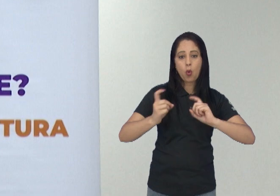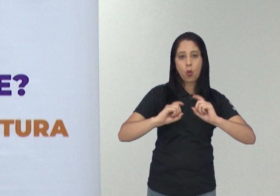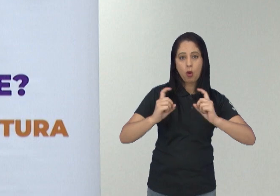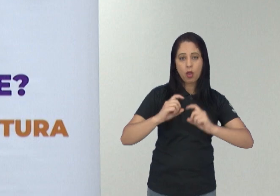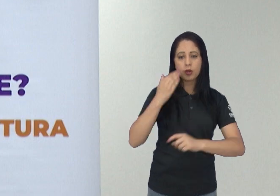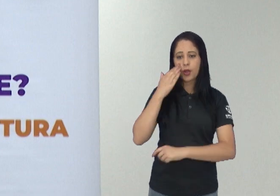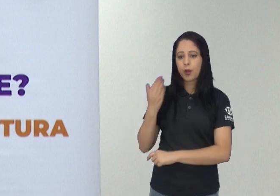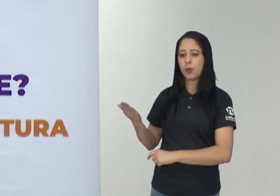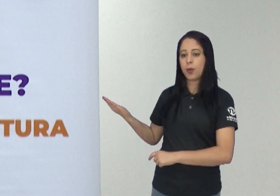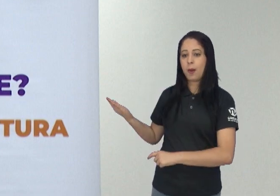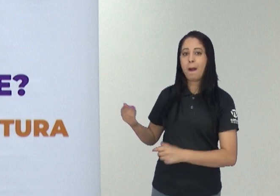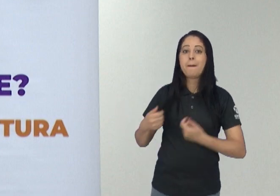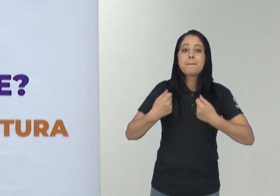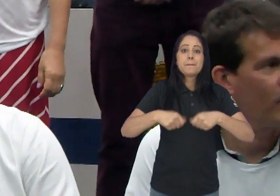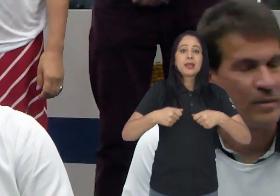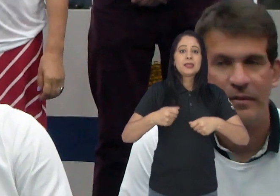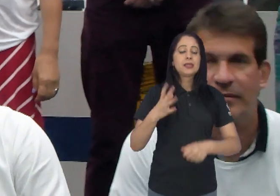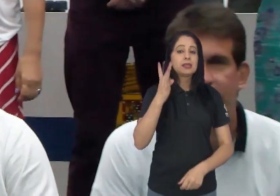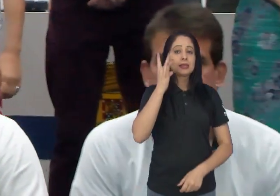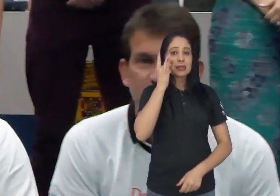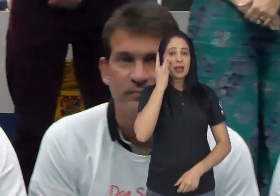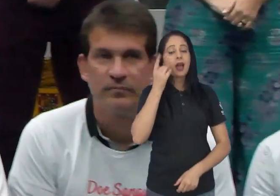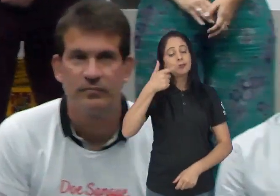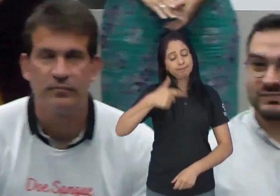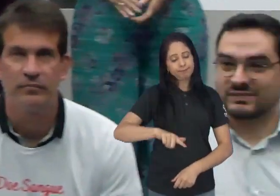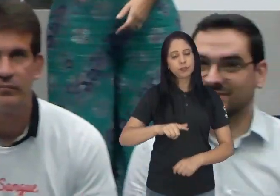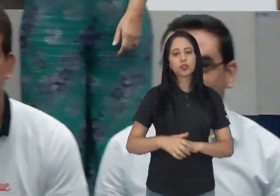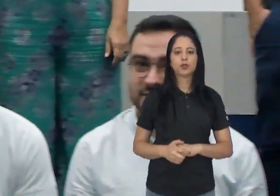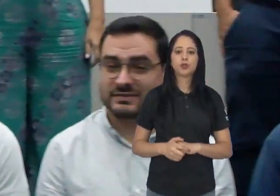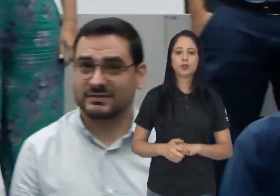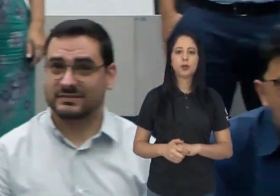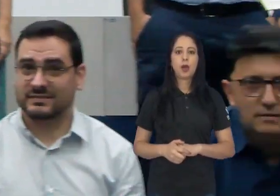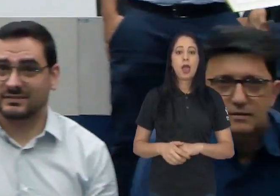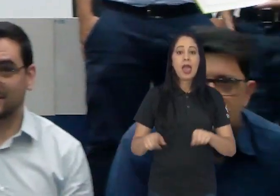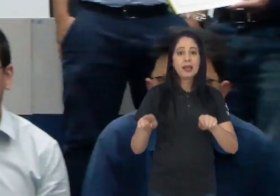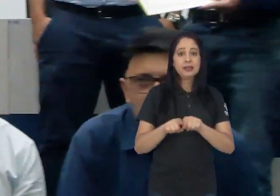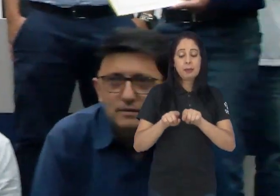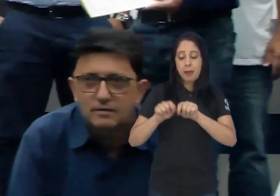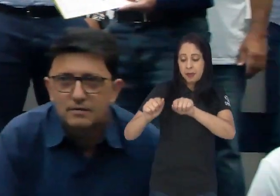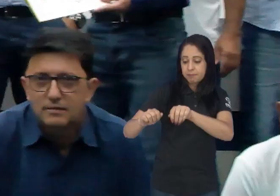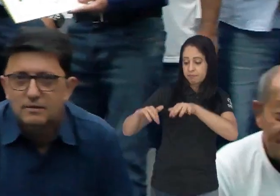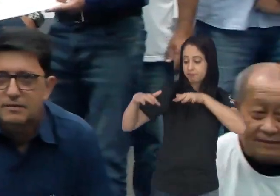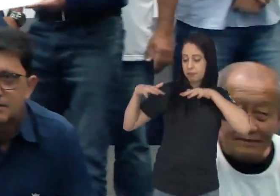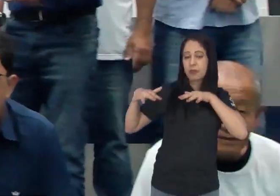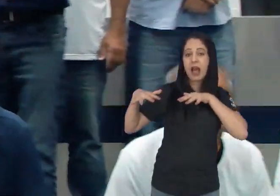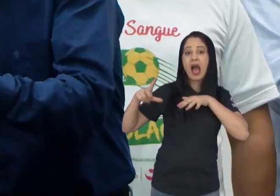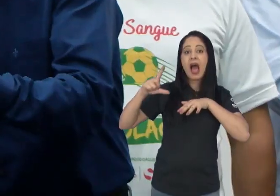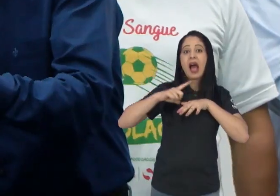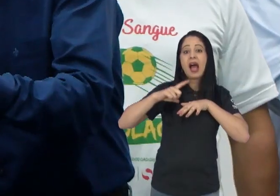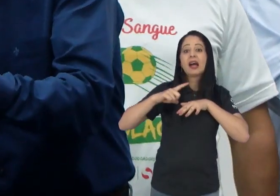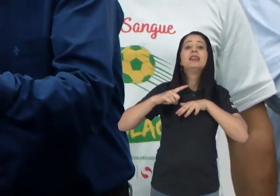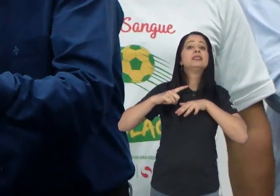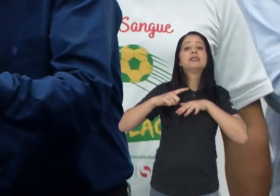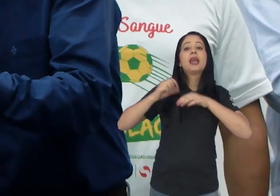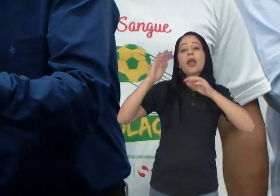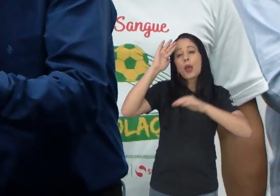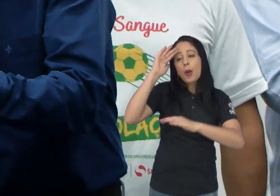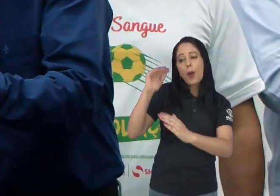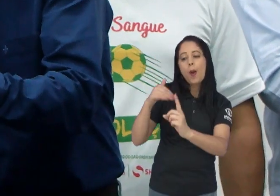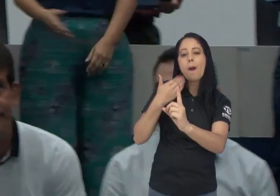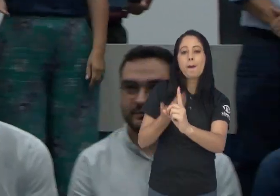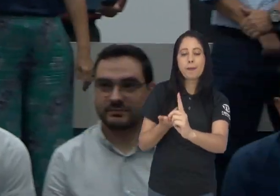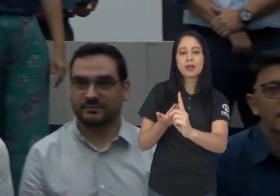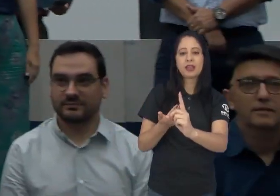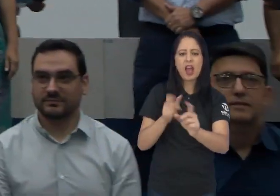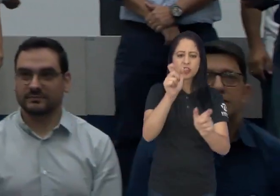de Inclusão do Autista. O plenário ainda recebeu uma homenagem especial em comemoração ao Dia do Doador de